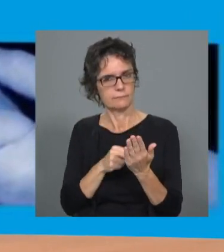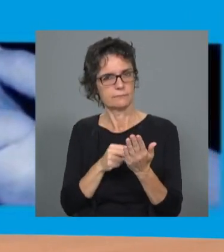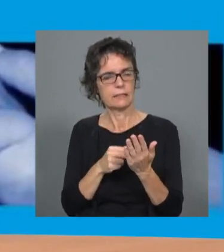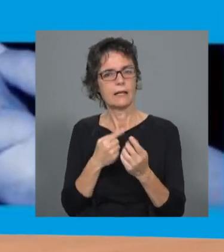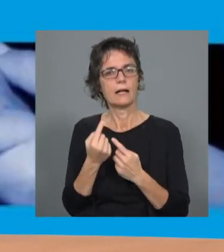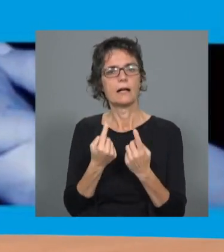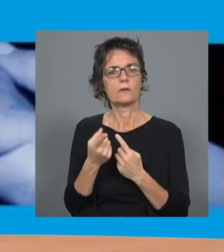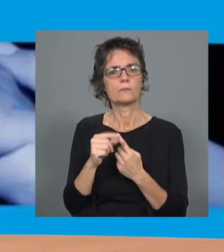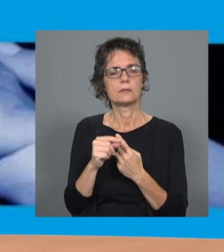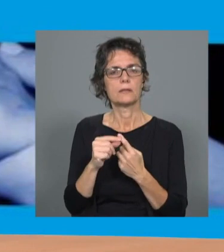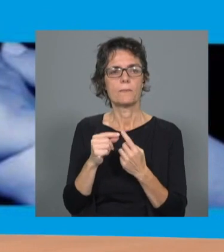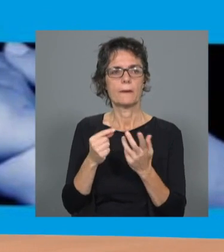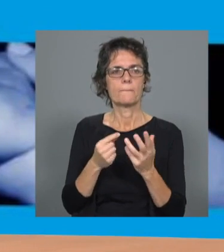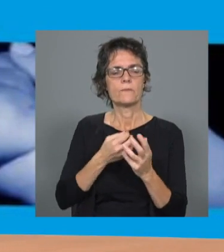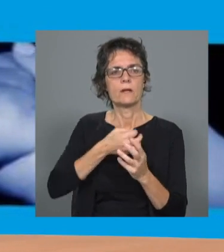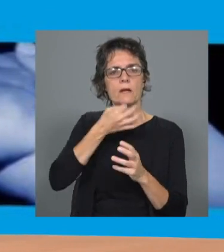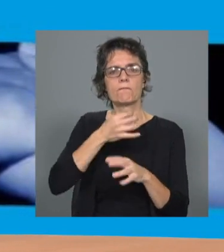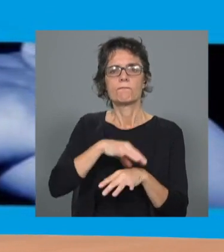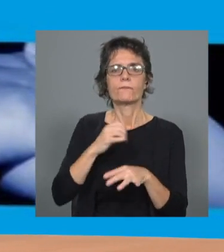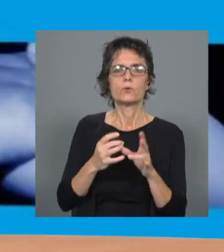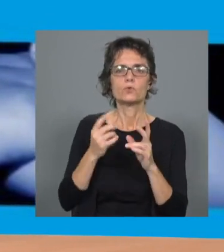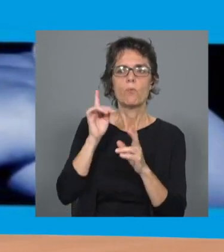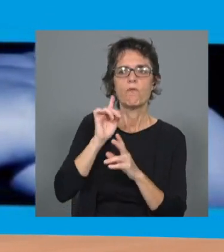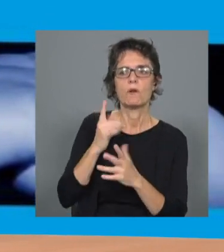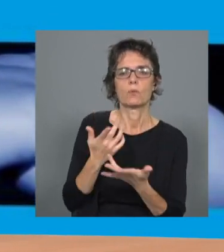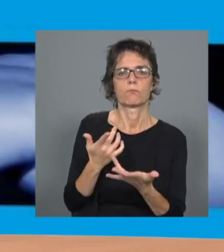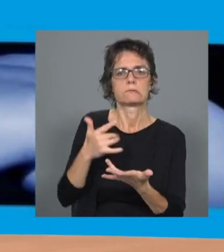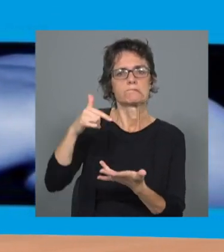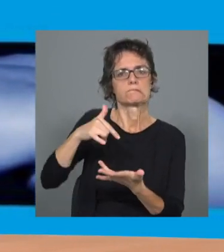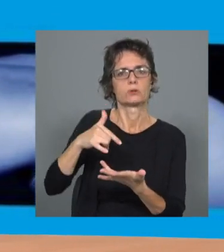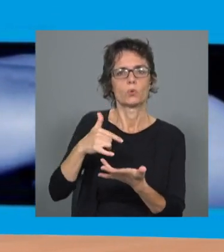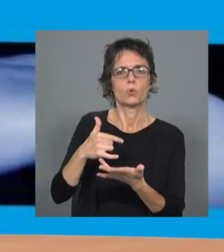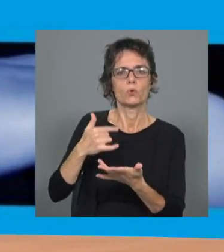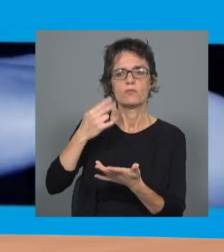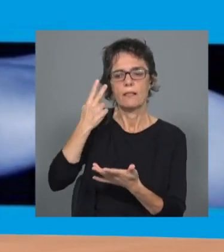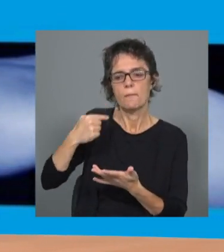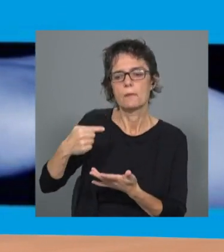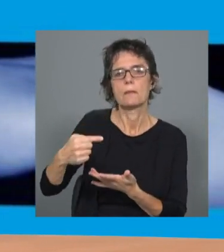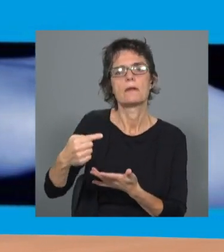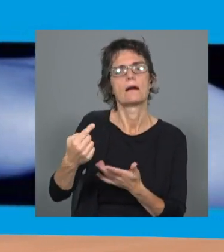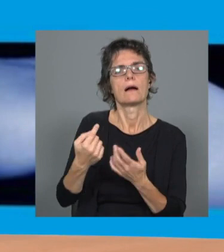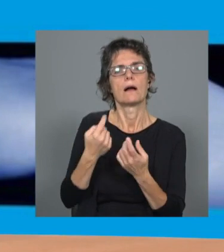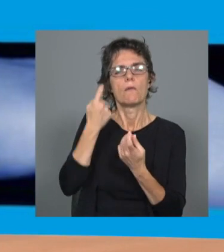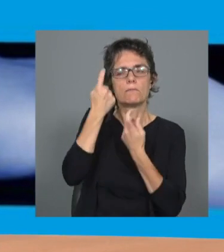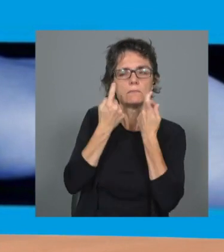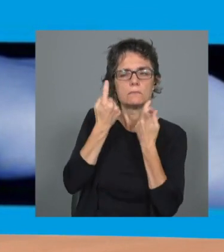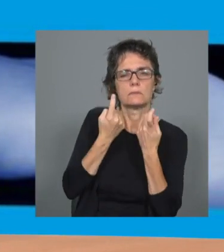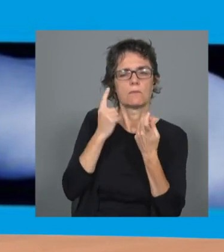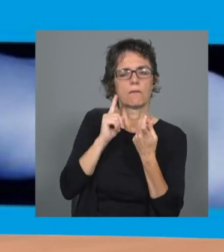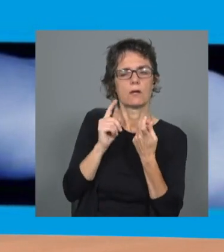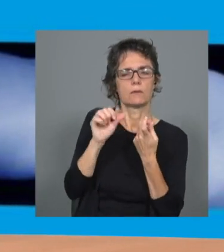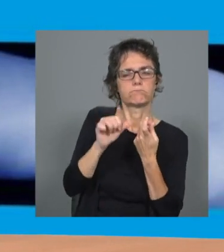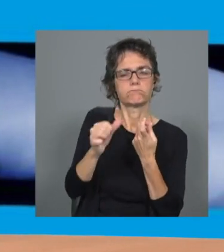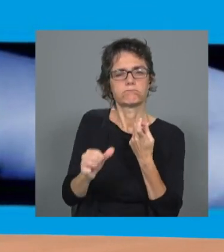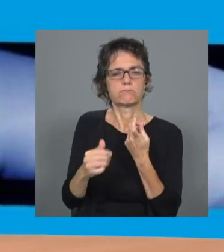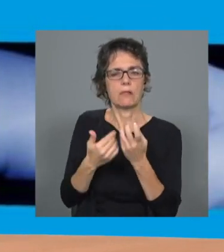própria estrutura de valores que temos ou deixamos de ter ou colocamos em causa, questionamos, etc.